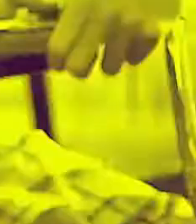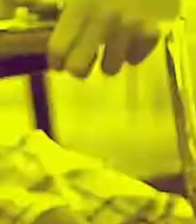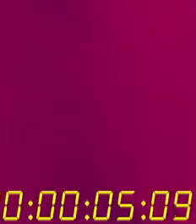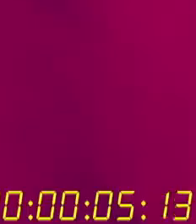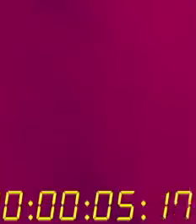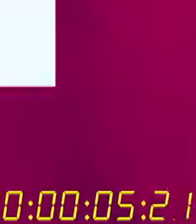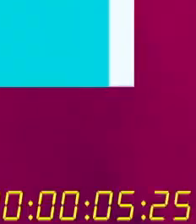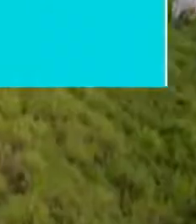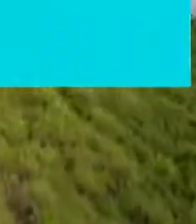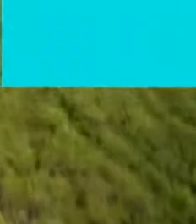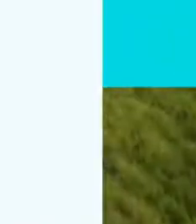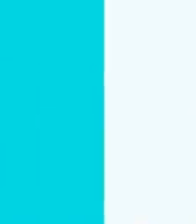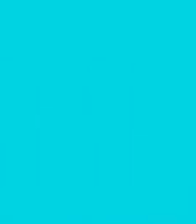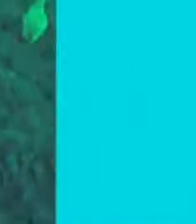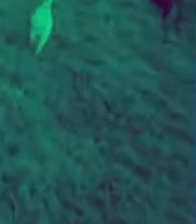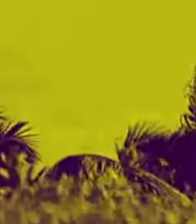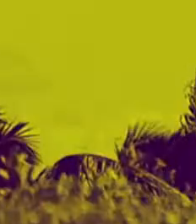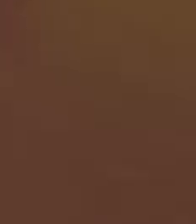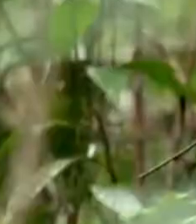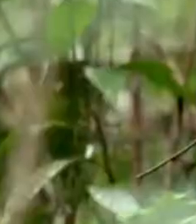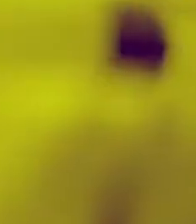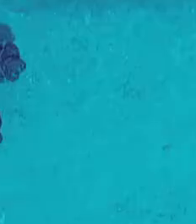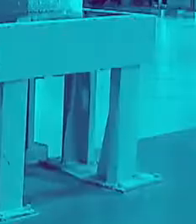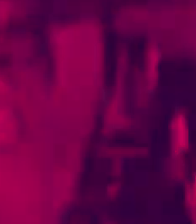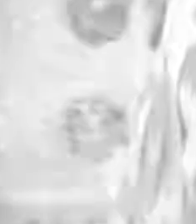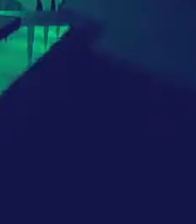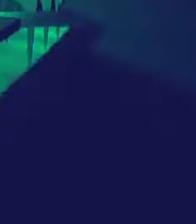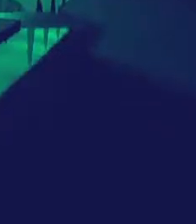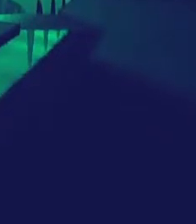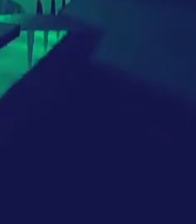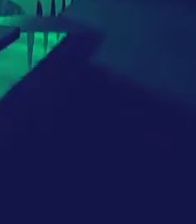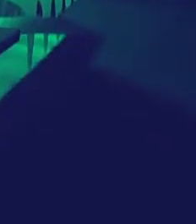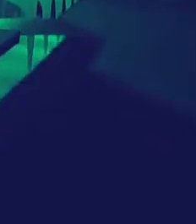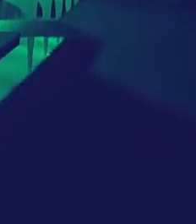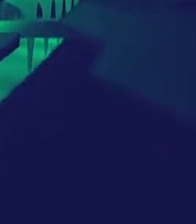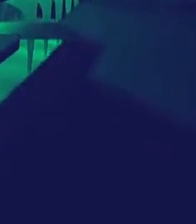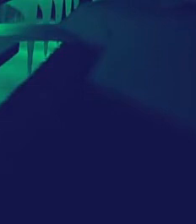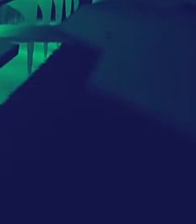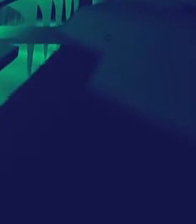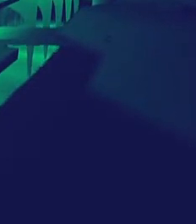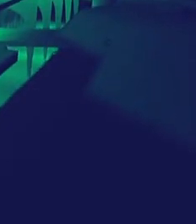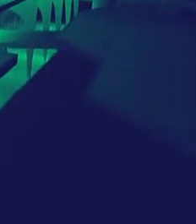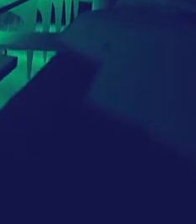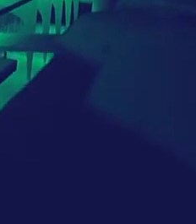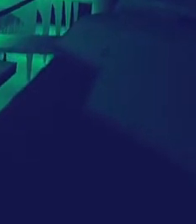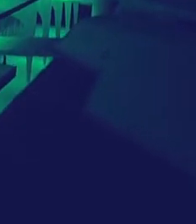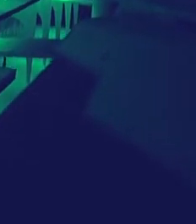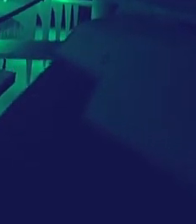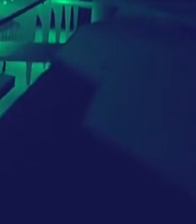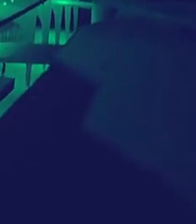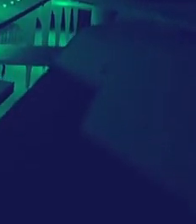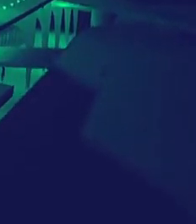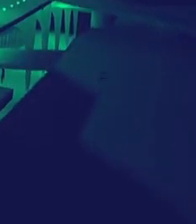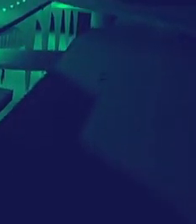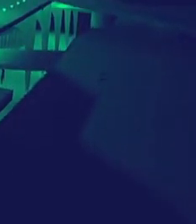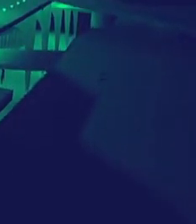do